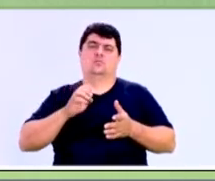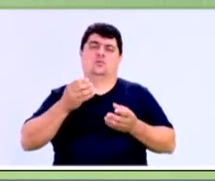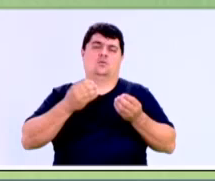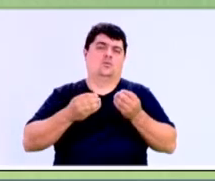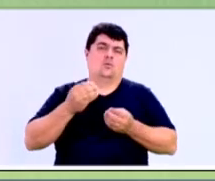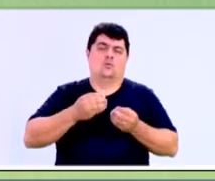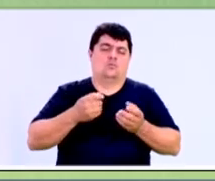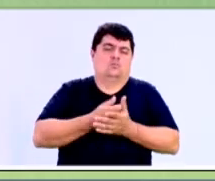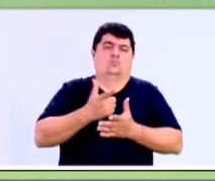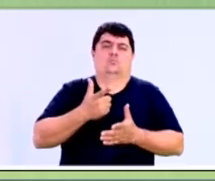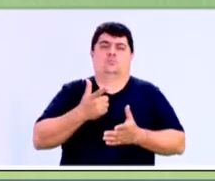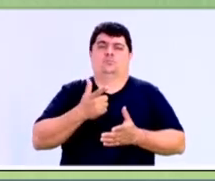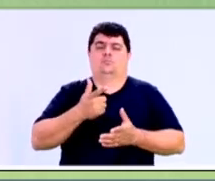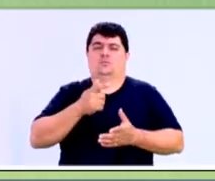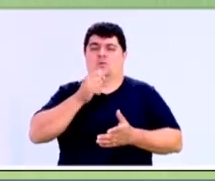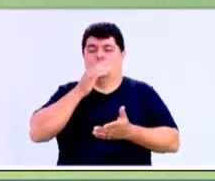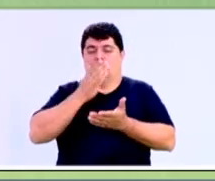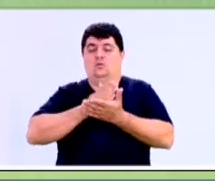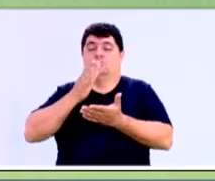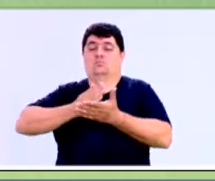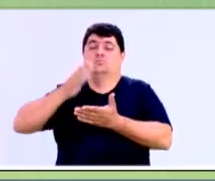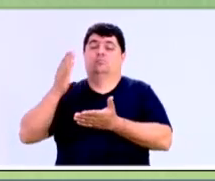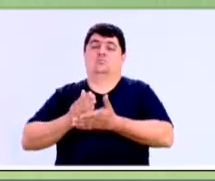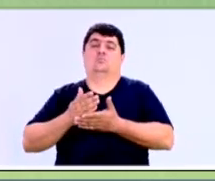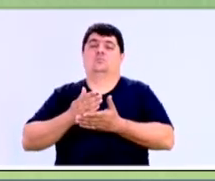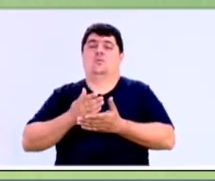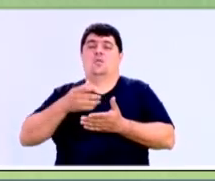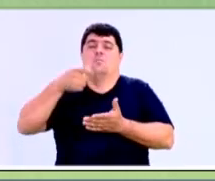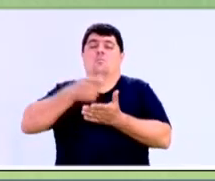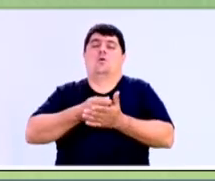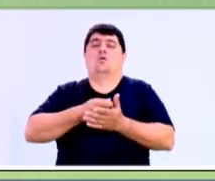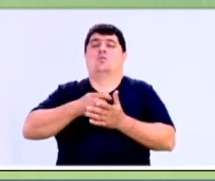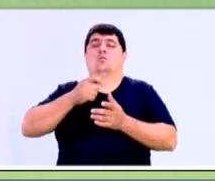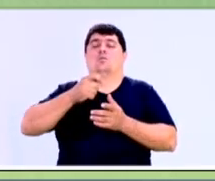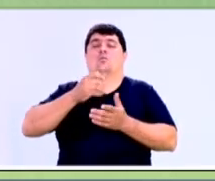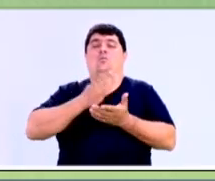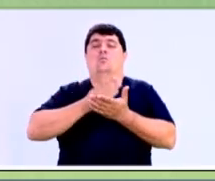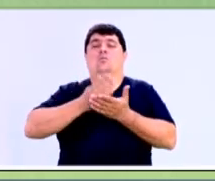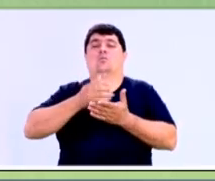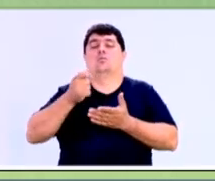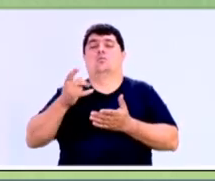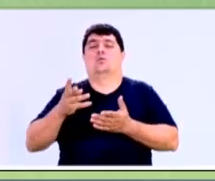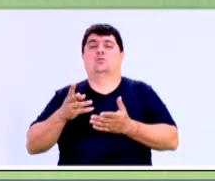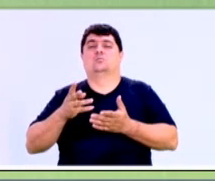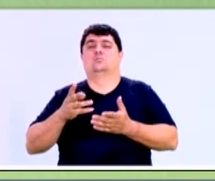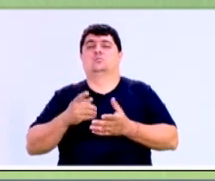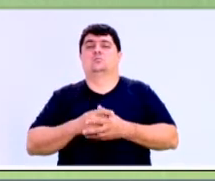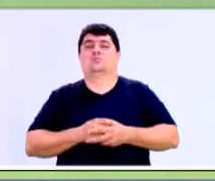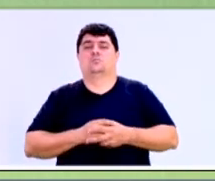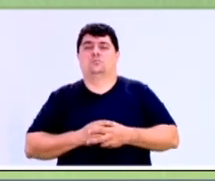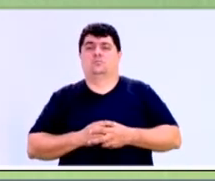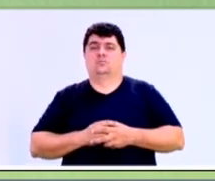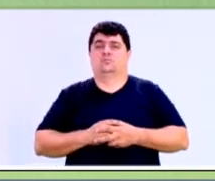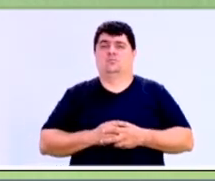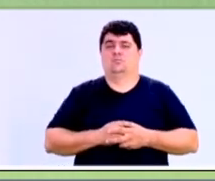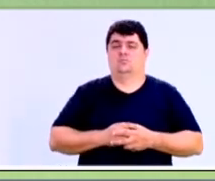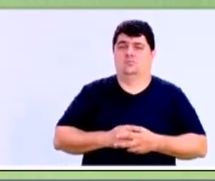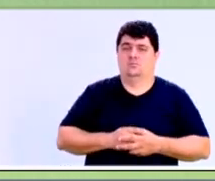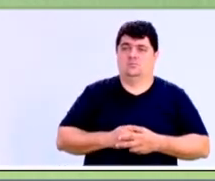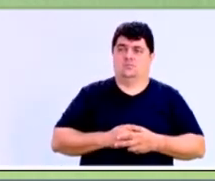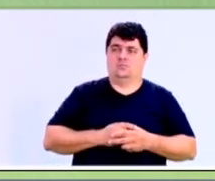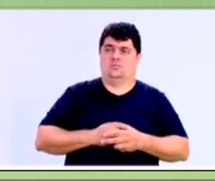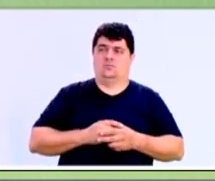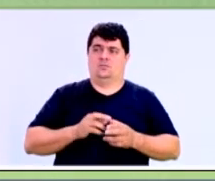é que eu comprei? Não, eu comprei com prazo. Qual foi o prazo médio de pagamento desses caras? Dos meus fornecedores. A diferença desse